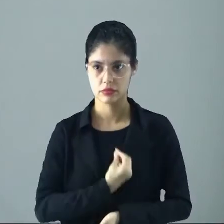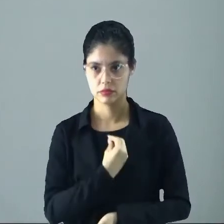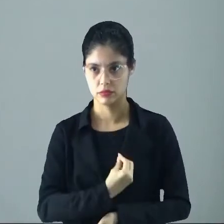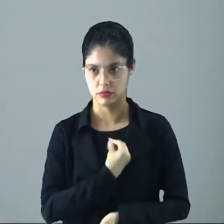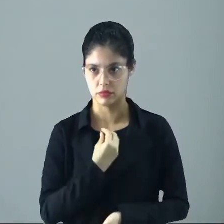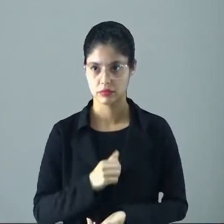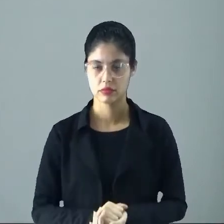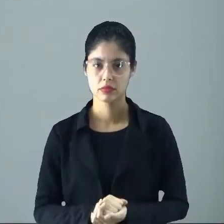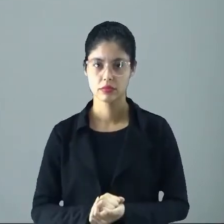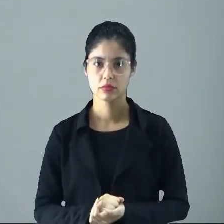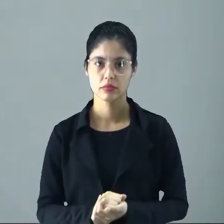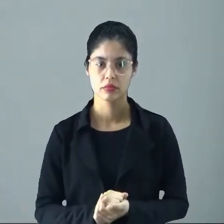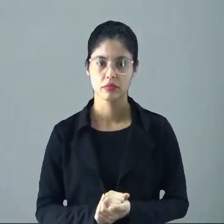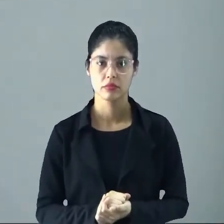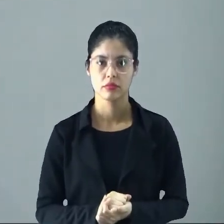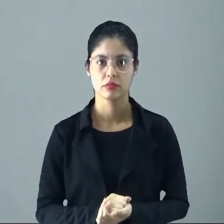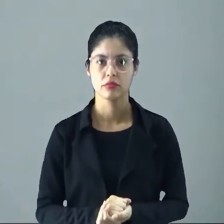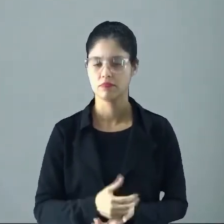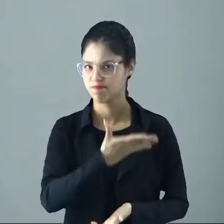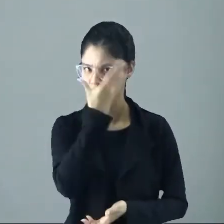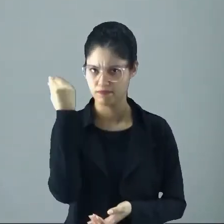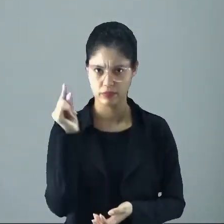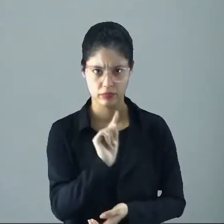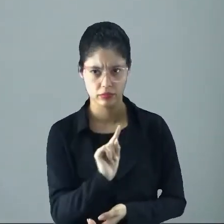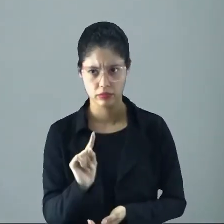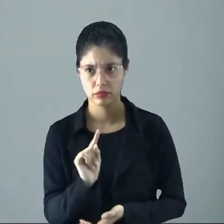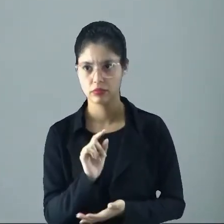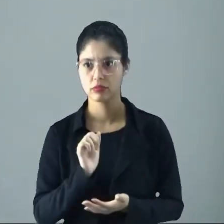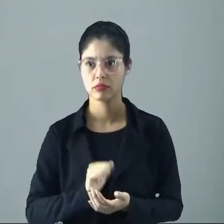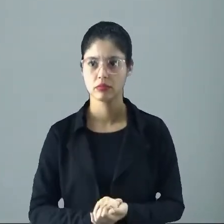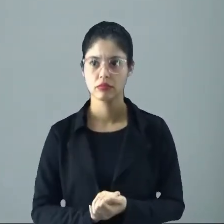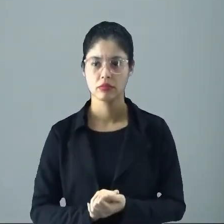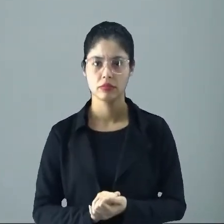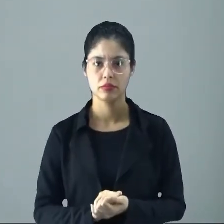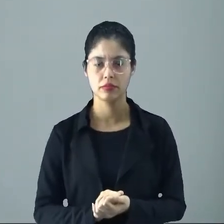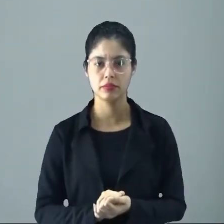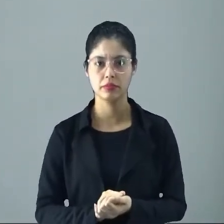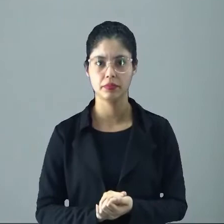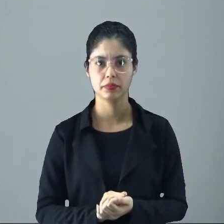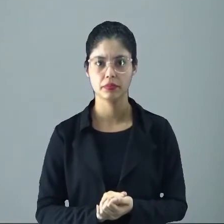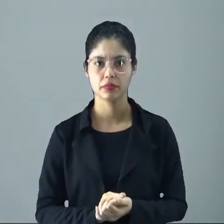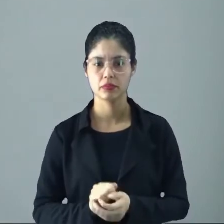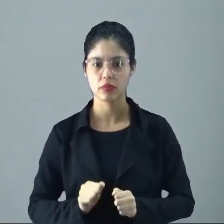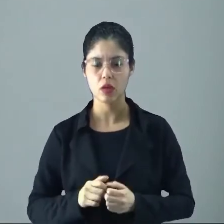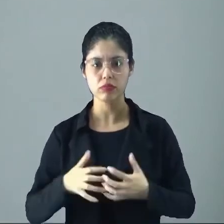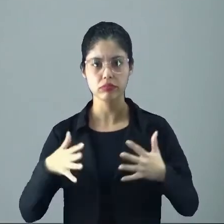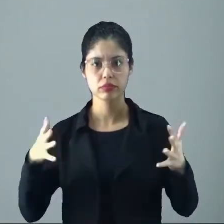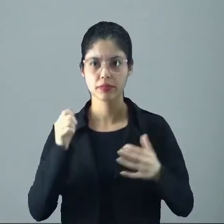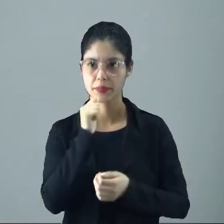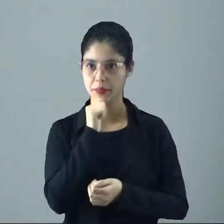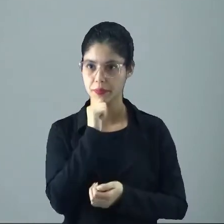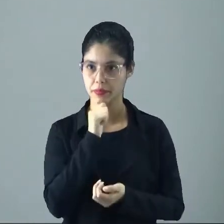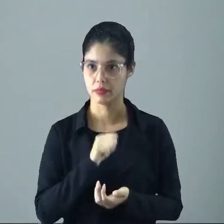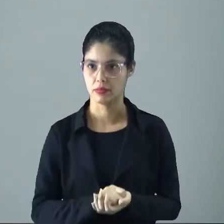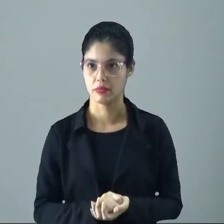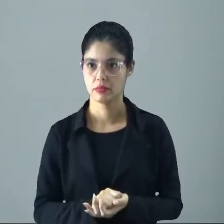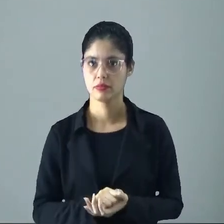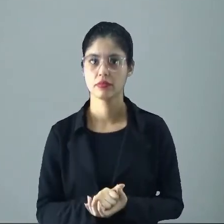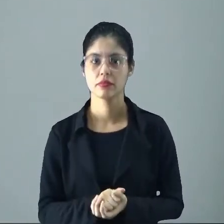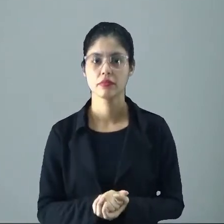vida, que você não esquece e acumula.